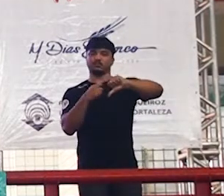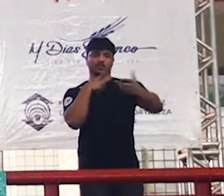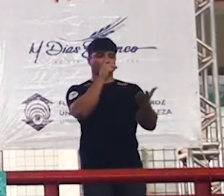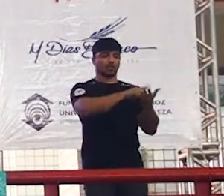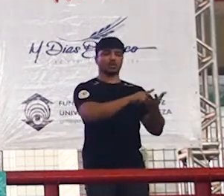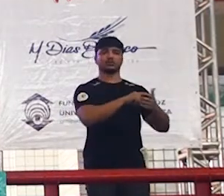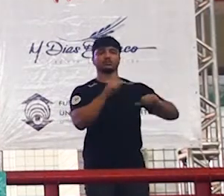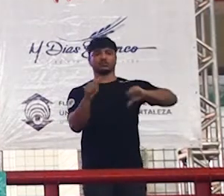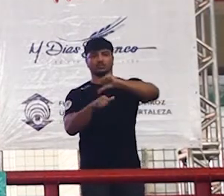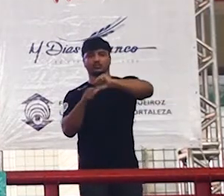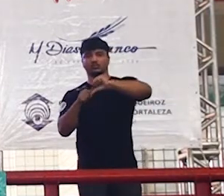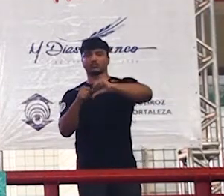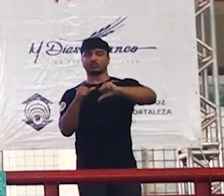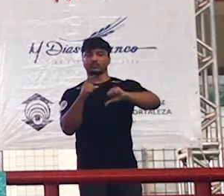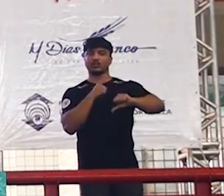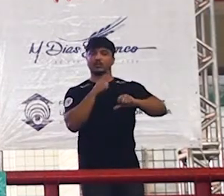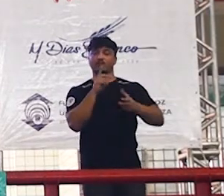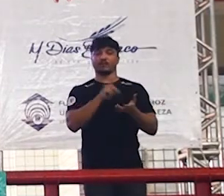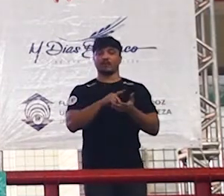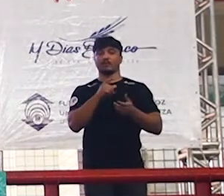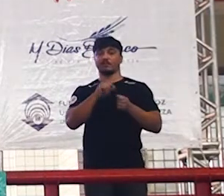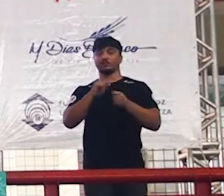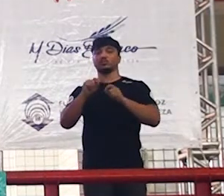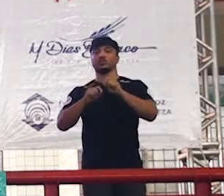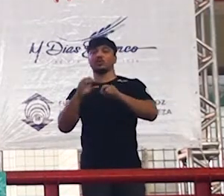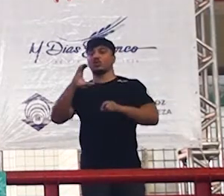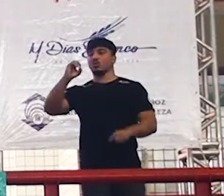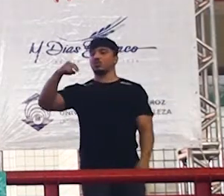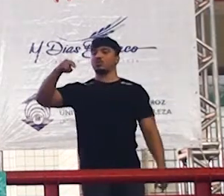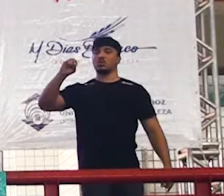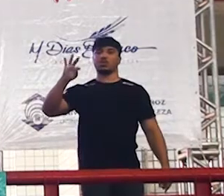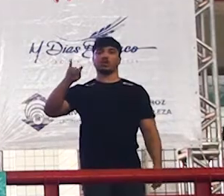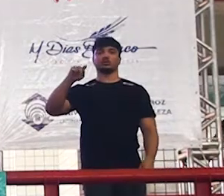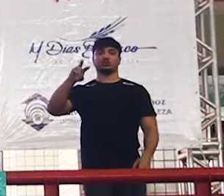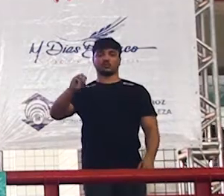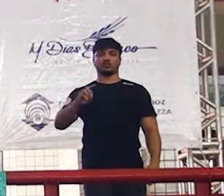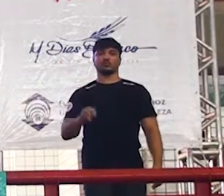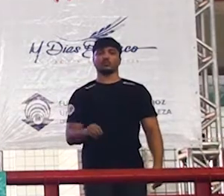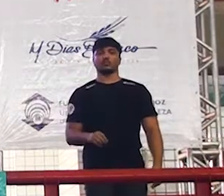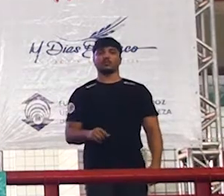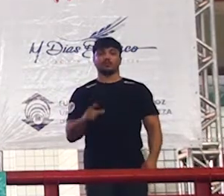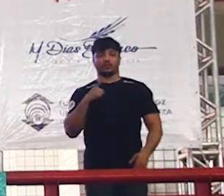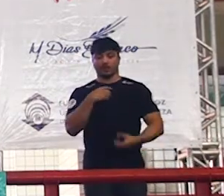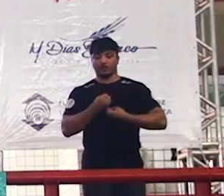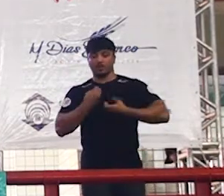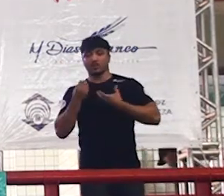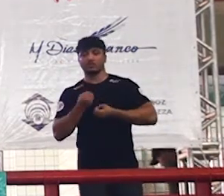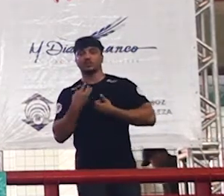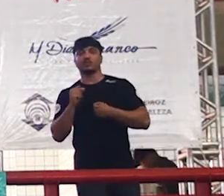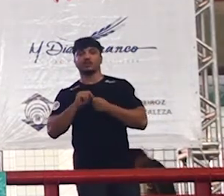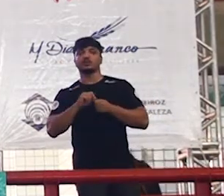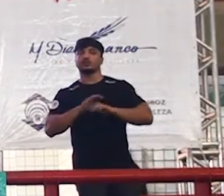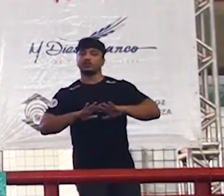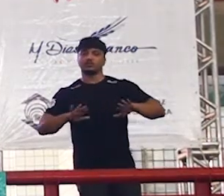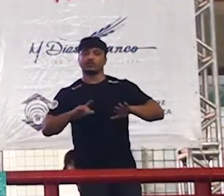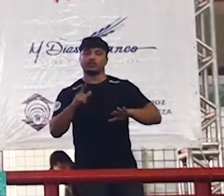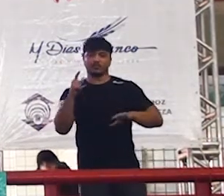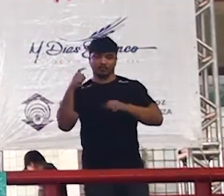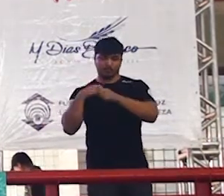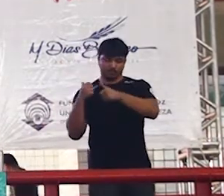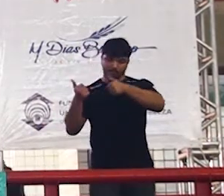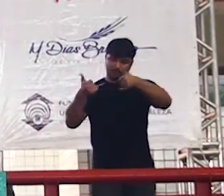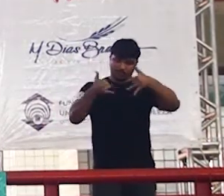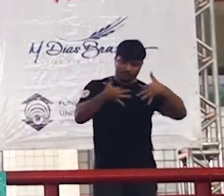realidade, quando ela é empregada de modo conotativo. E é isso que a poesia faz. Então ela deu uma explicação de